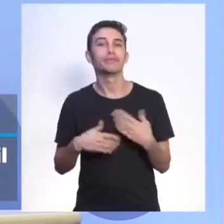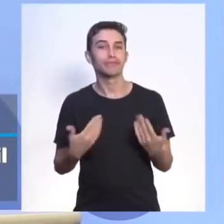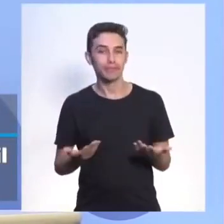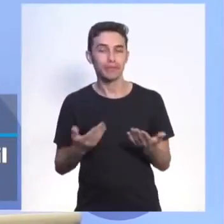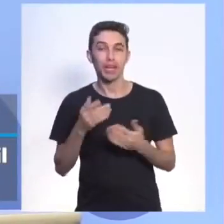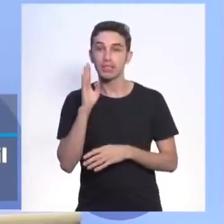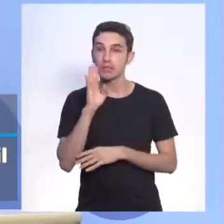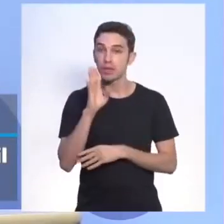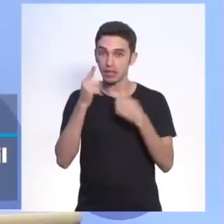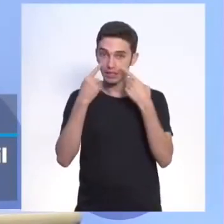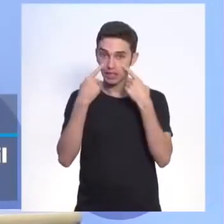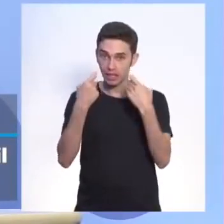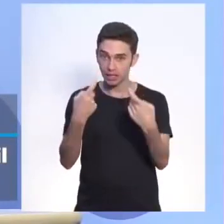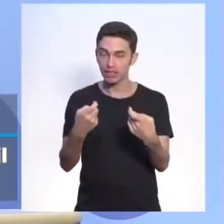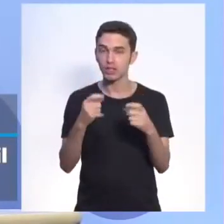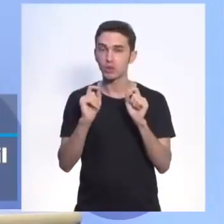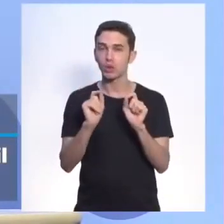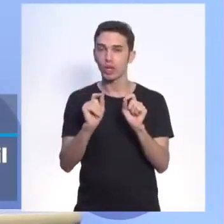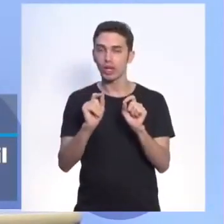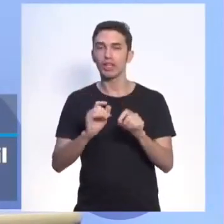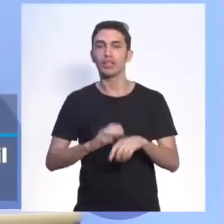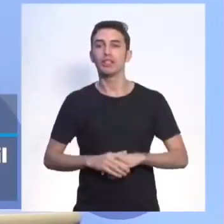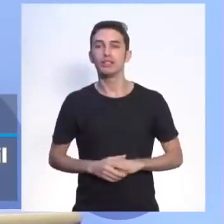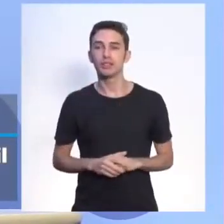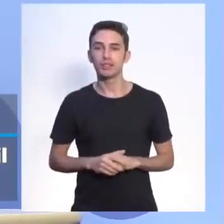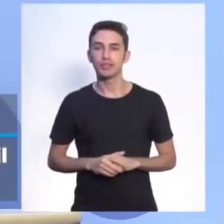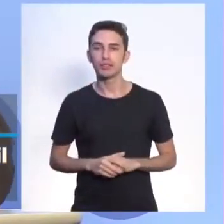bem interessante é que